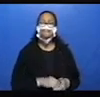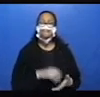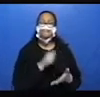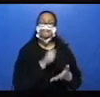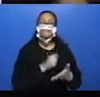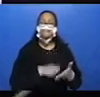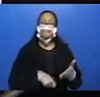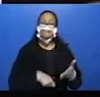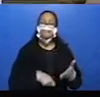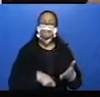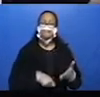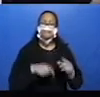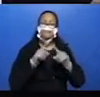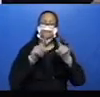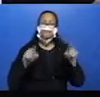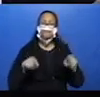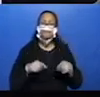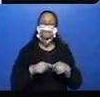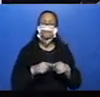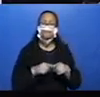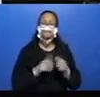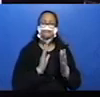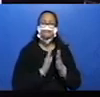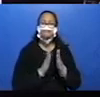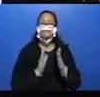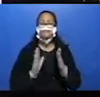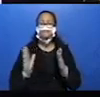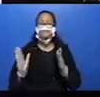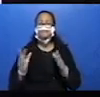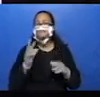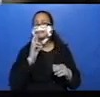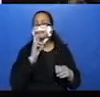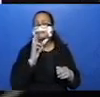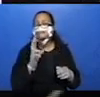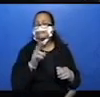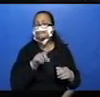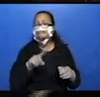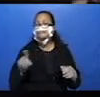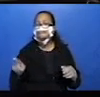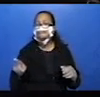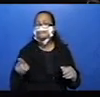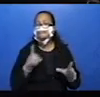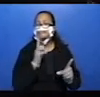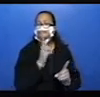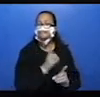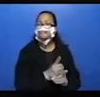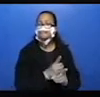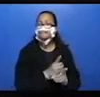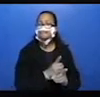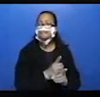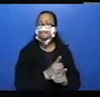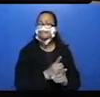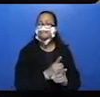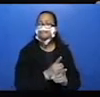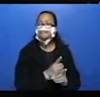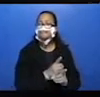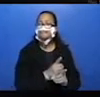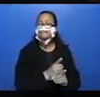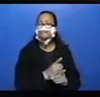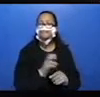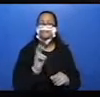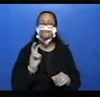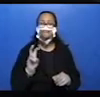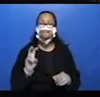nosso quadro de ordem esses resultados que vocês encontraram nessas divisões. Era 5.000,